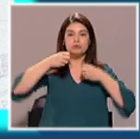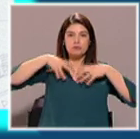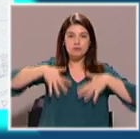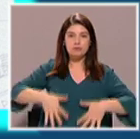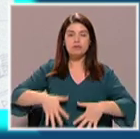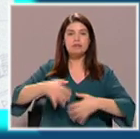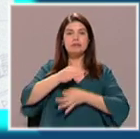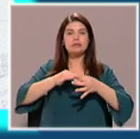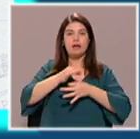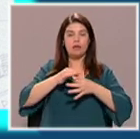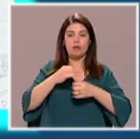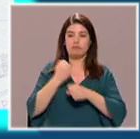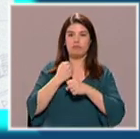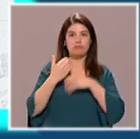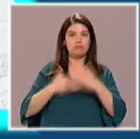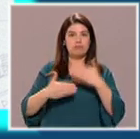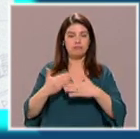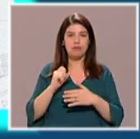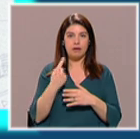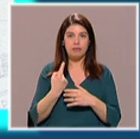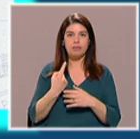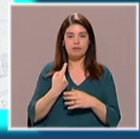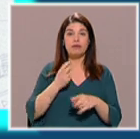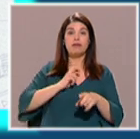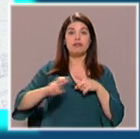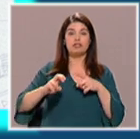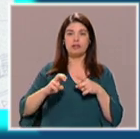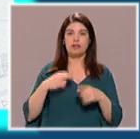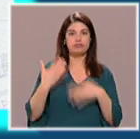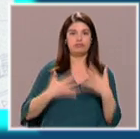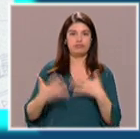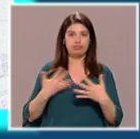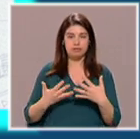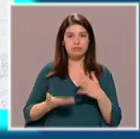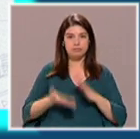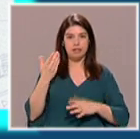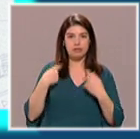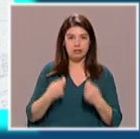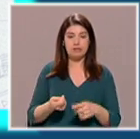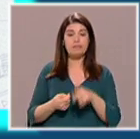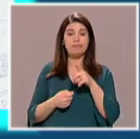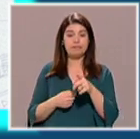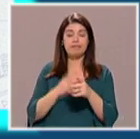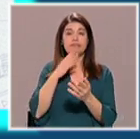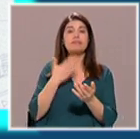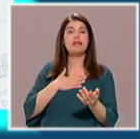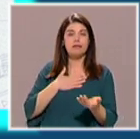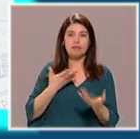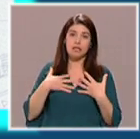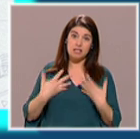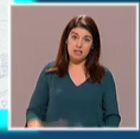metabolismo celular e, obrigatoriamente, um maior consumo energético. Essa mesma situação também gera